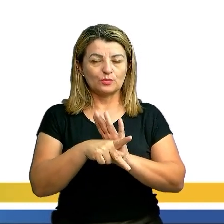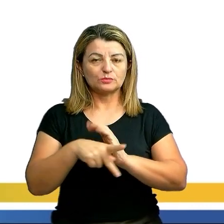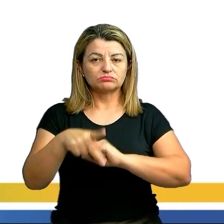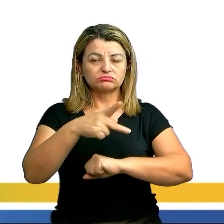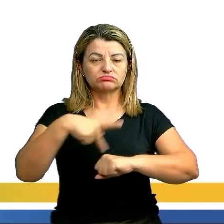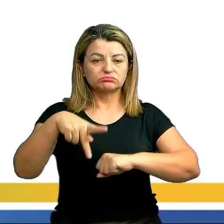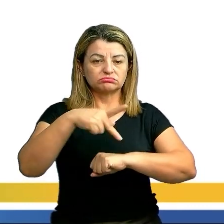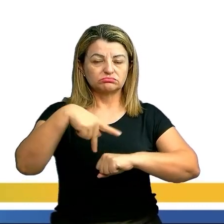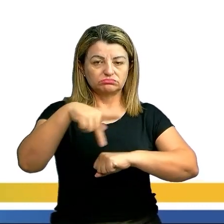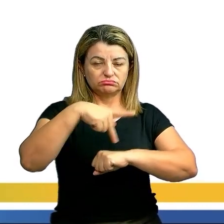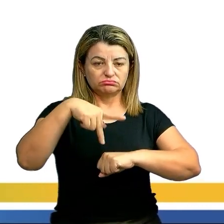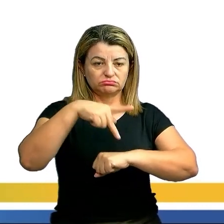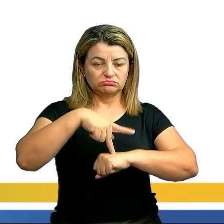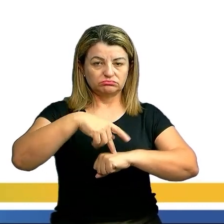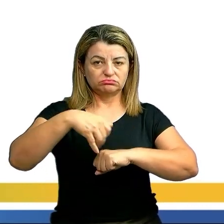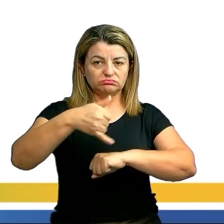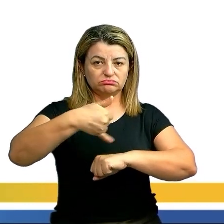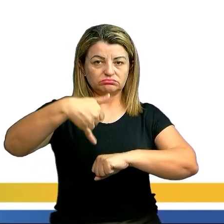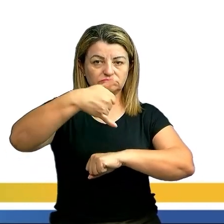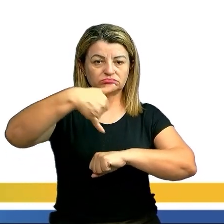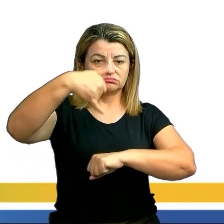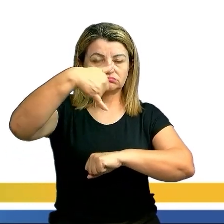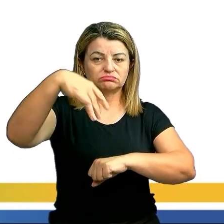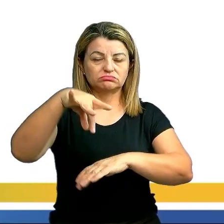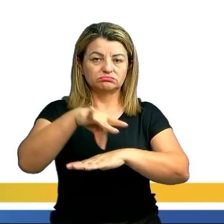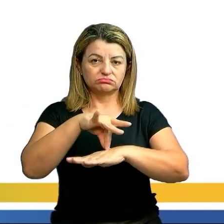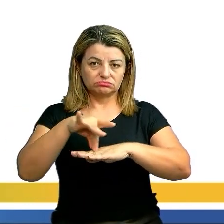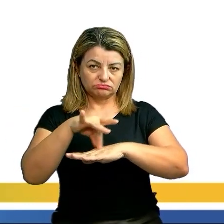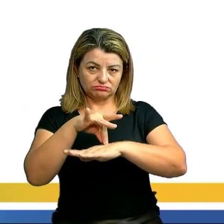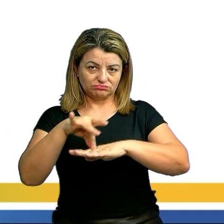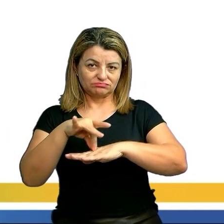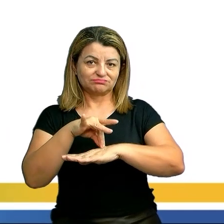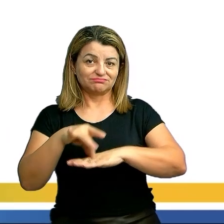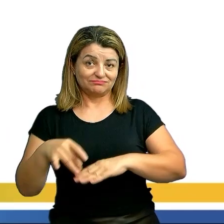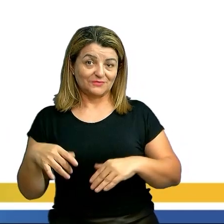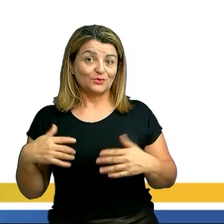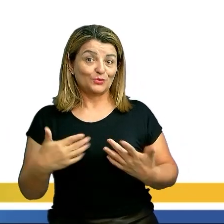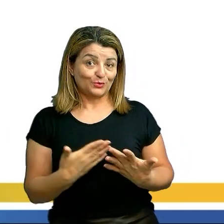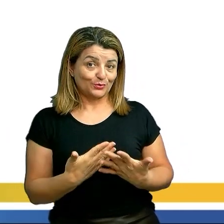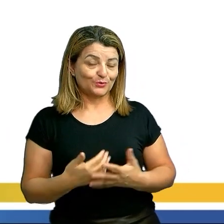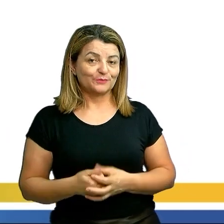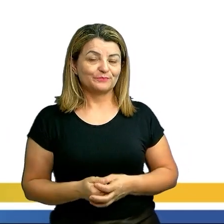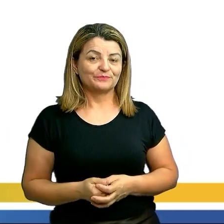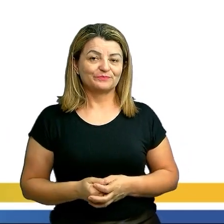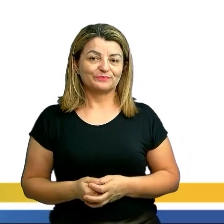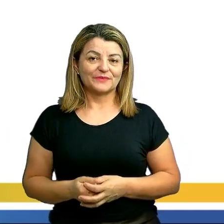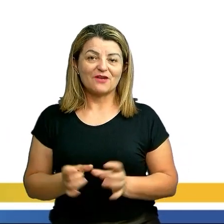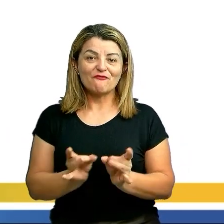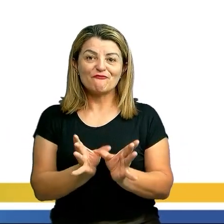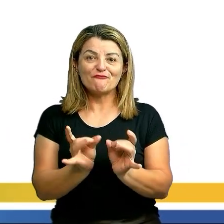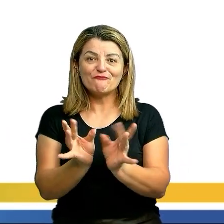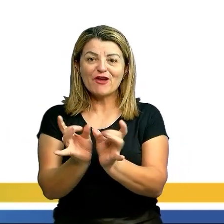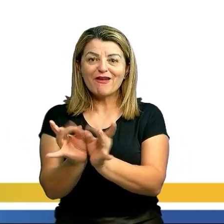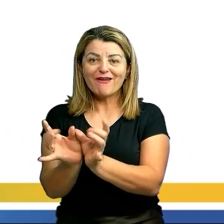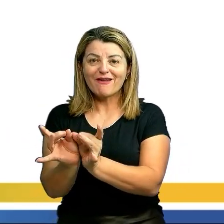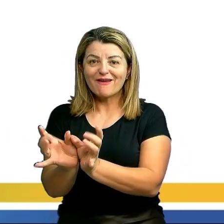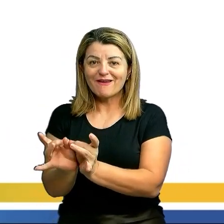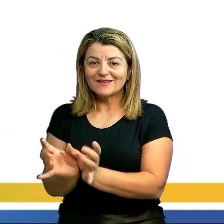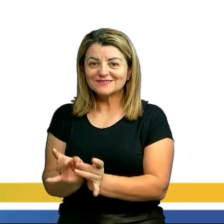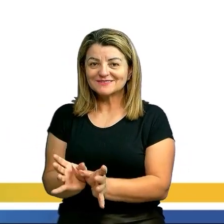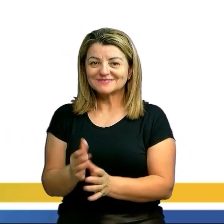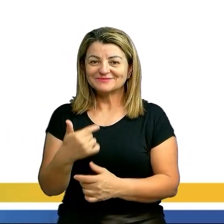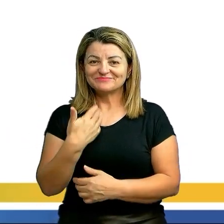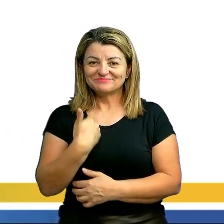Exporting Countries, Países Exportadores de Petróleo, Organização dos Países Exportadores de Petróleo. né? Olha aí o professor de geografia exercitando o